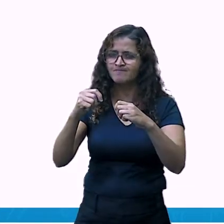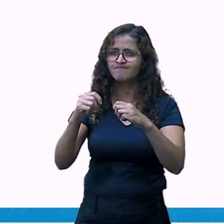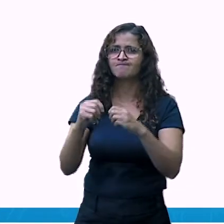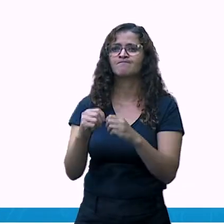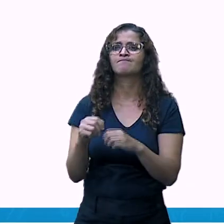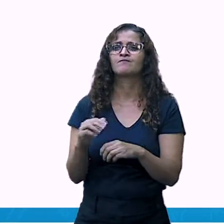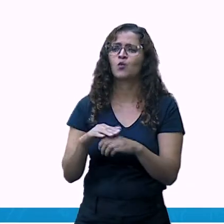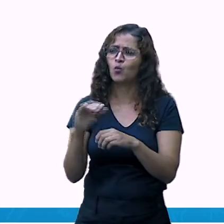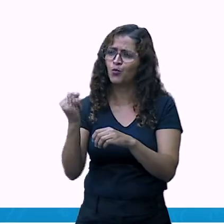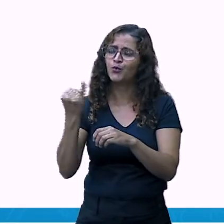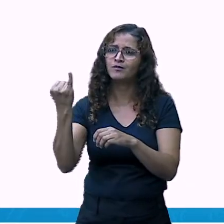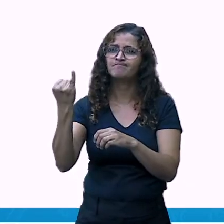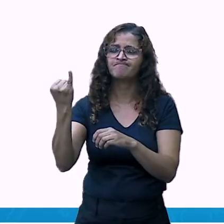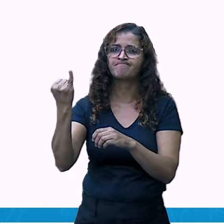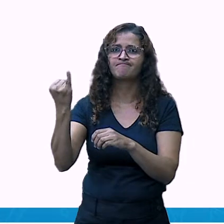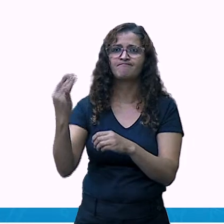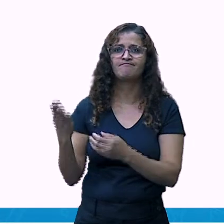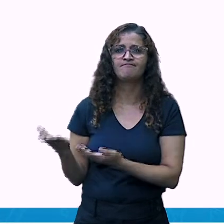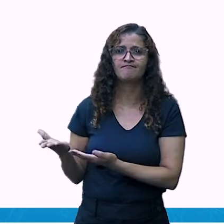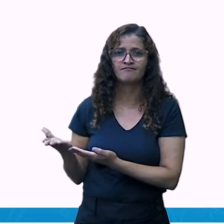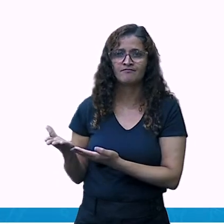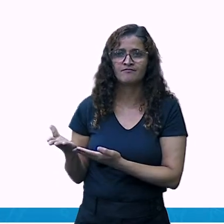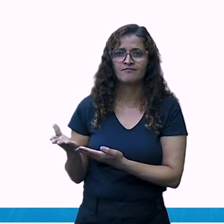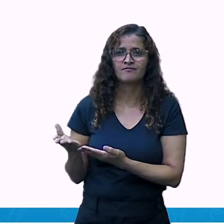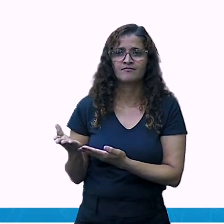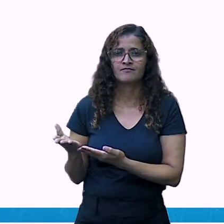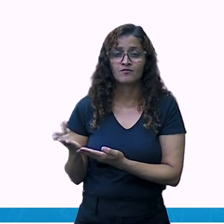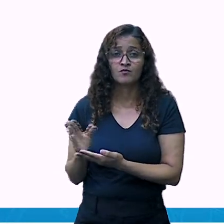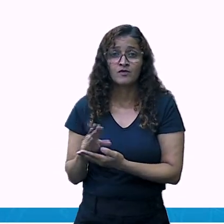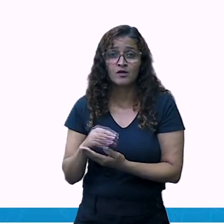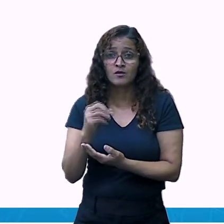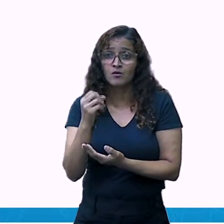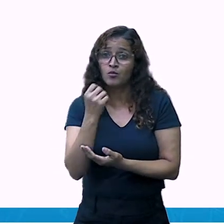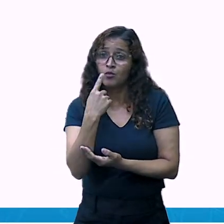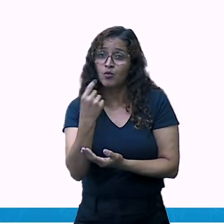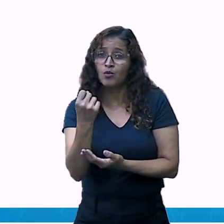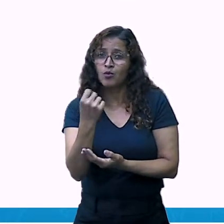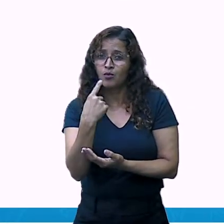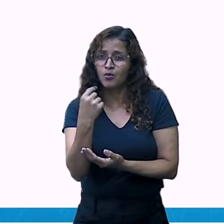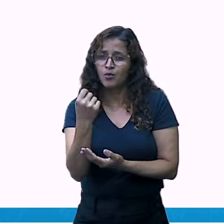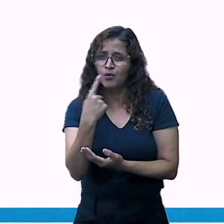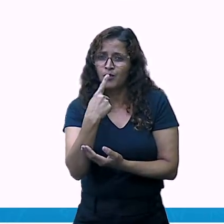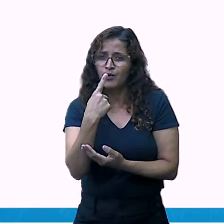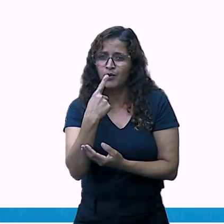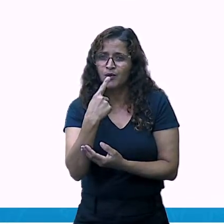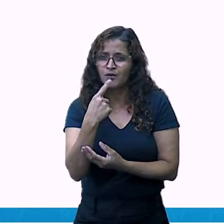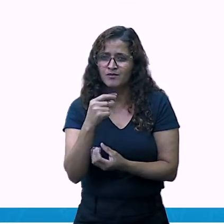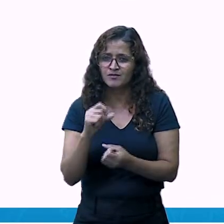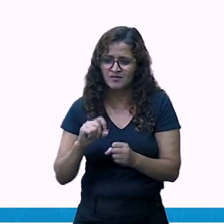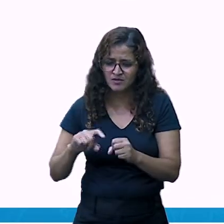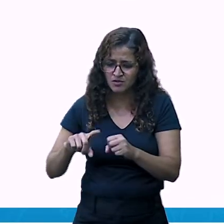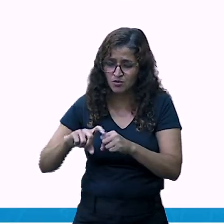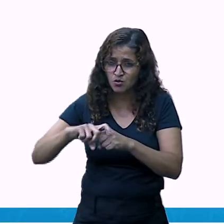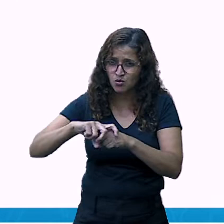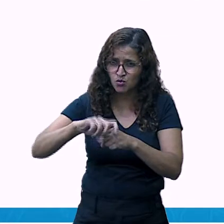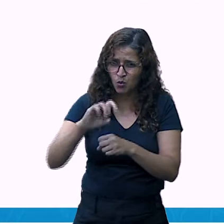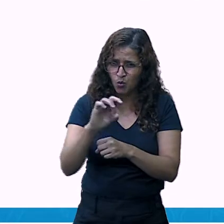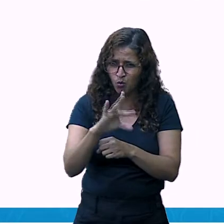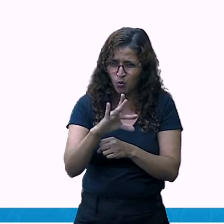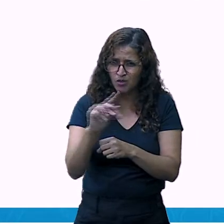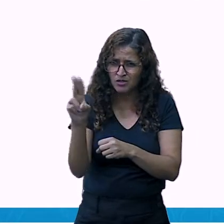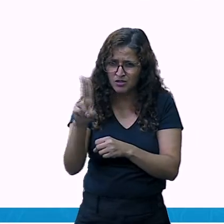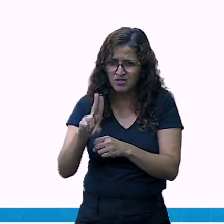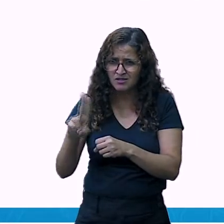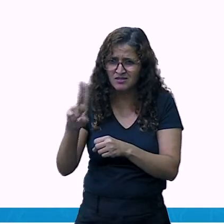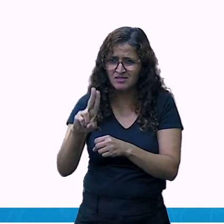necessário um microscópio. Nos medicamentos, somente as bactérias são utilizadas de